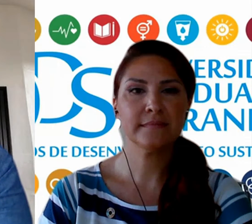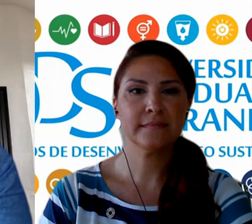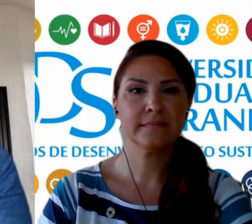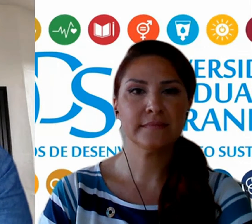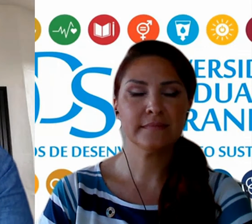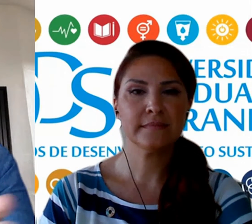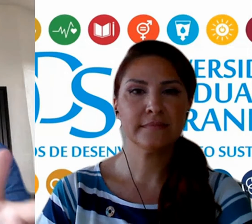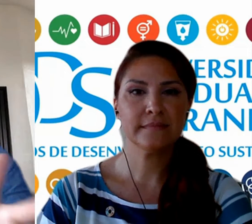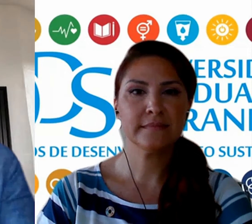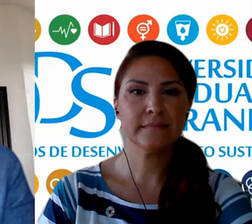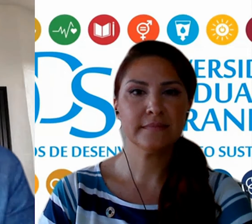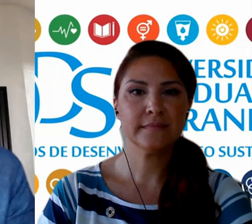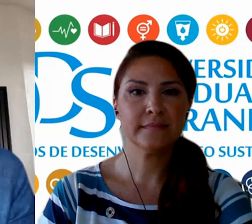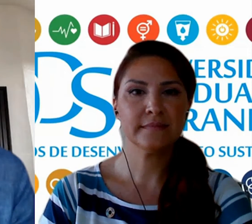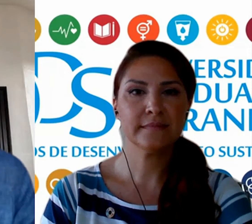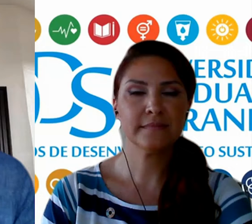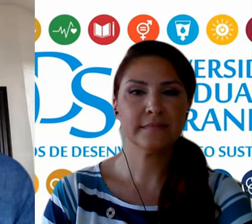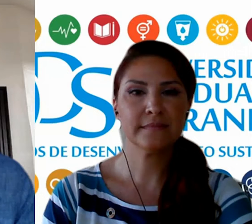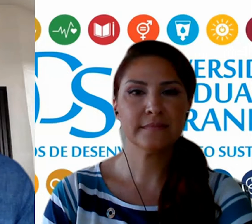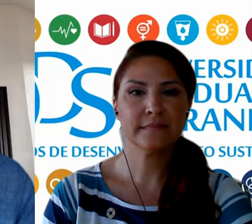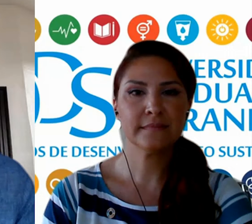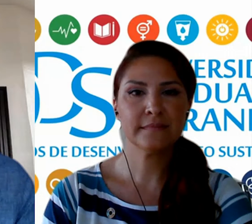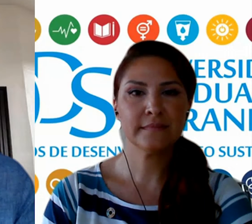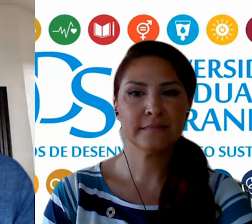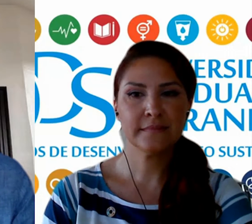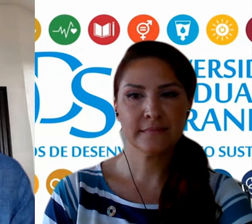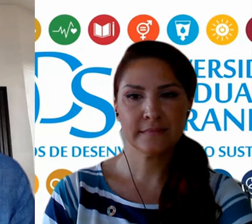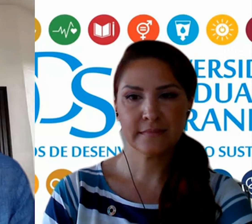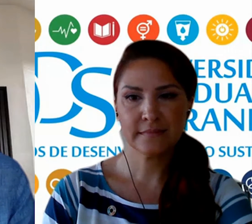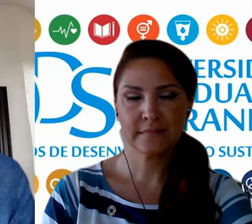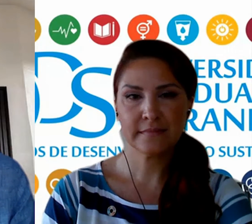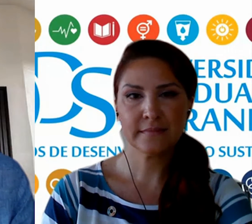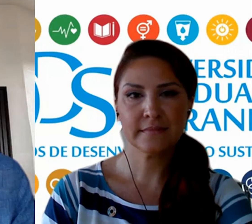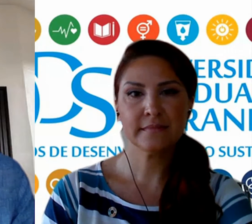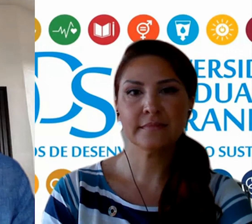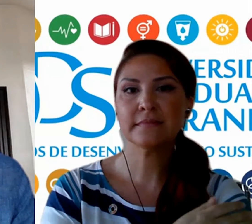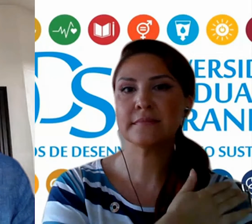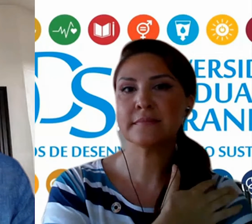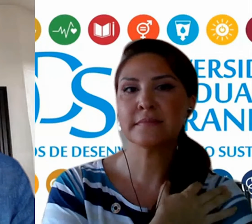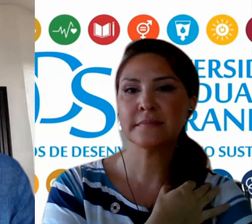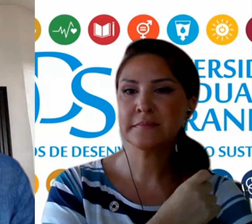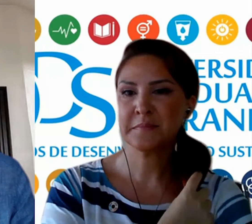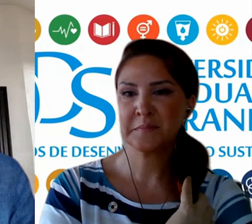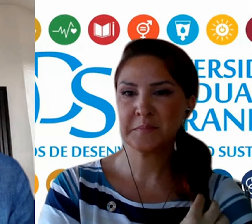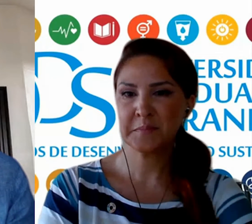vezes a gente não cita, por exemplo, ninguém atrela, ou pouca gente atrela, os ODS